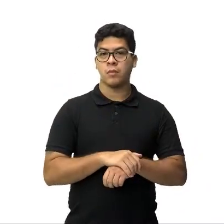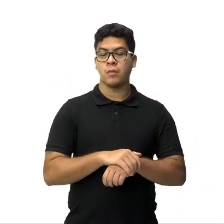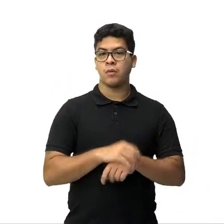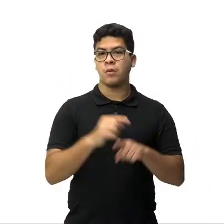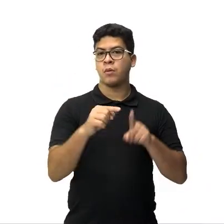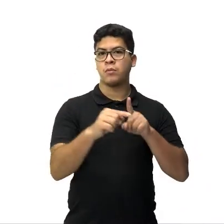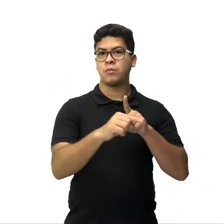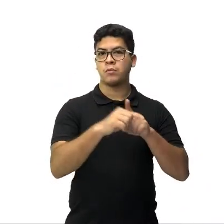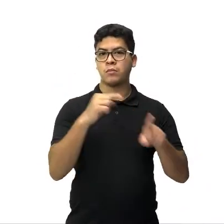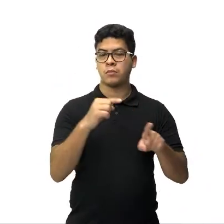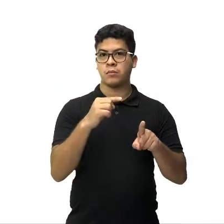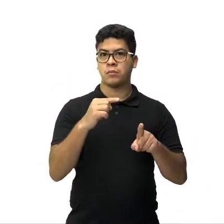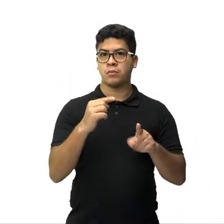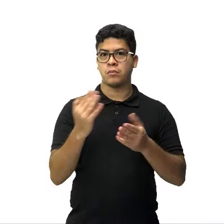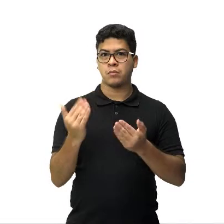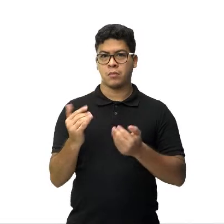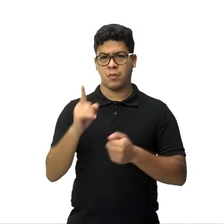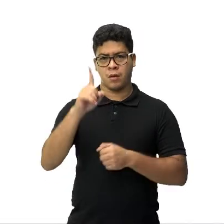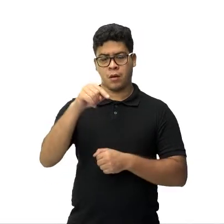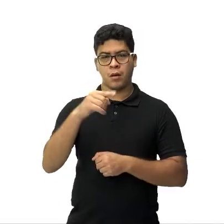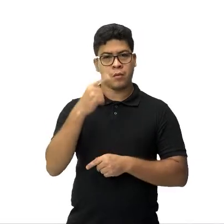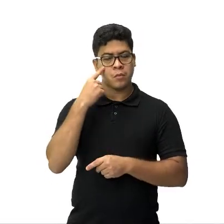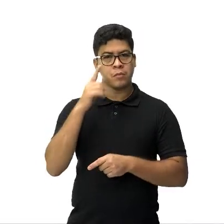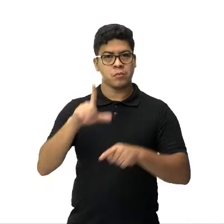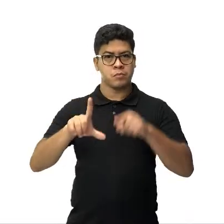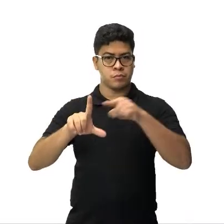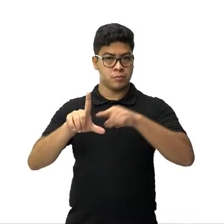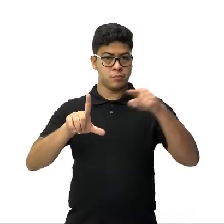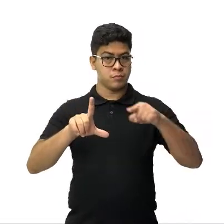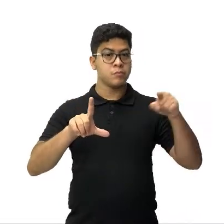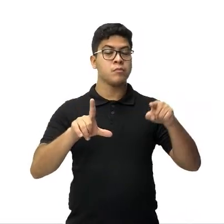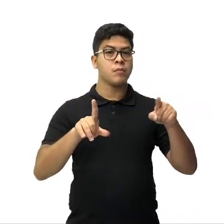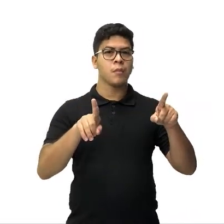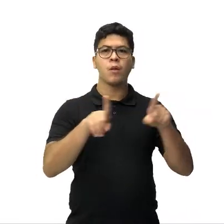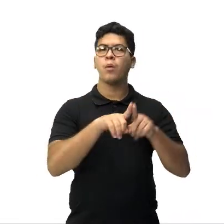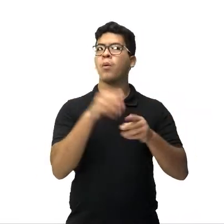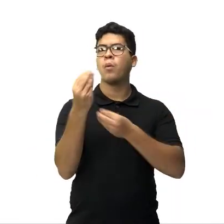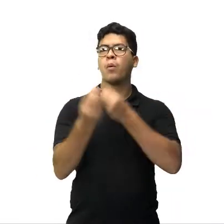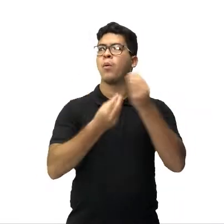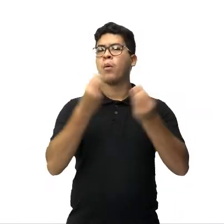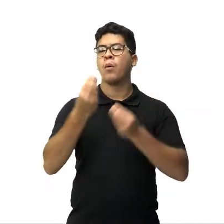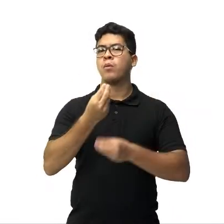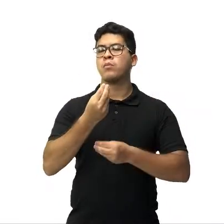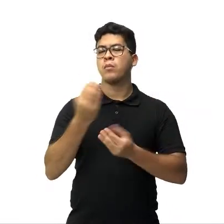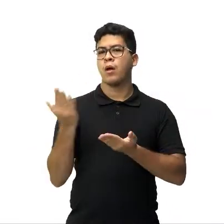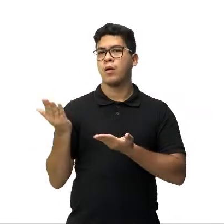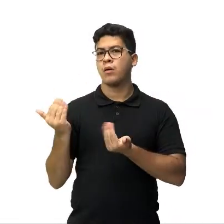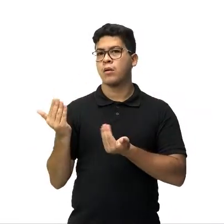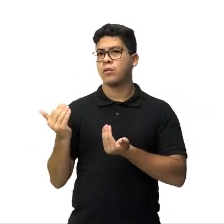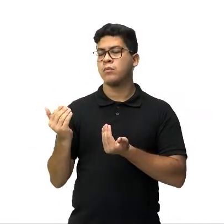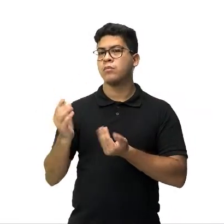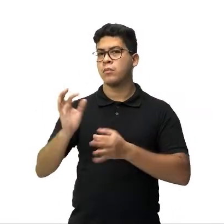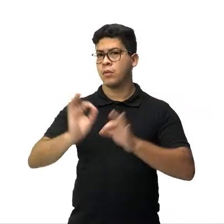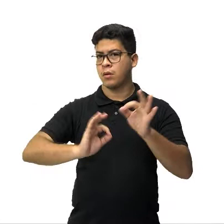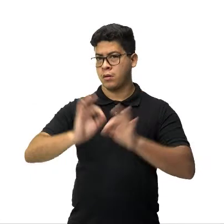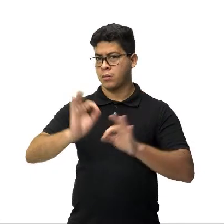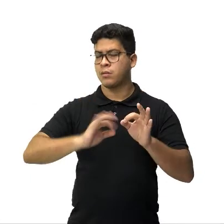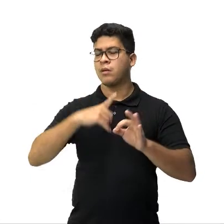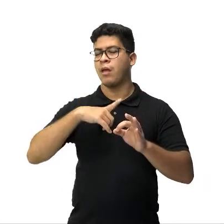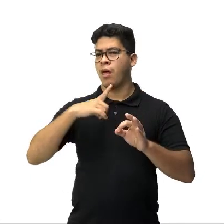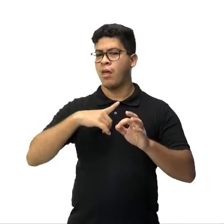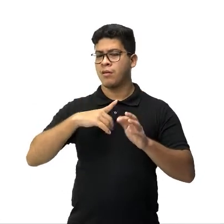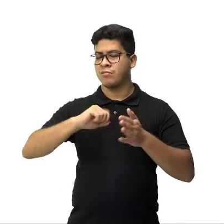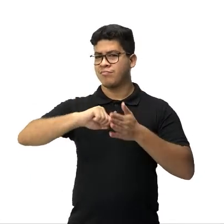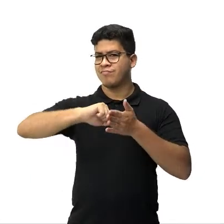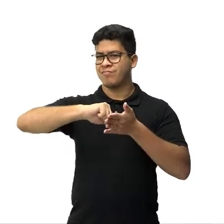de 1 a 2,5 salário mínimo. Não é isso? Então veja como que essa nossa juventude ela é sacrificada.